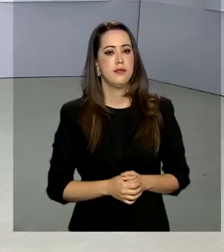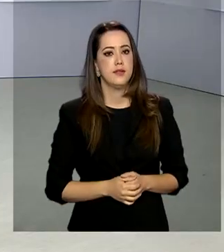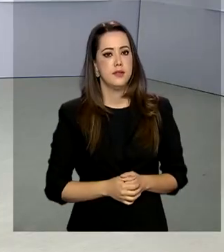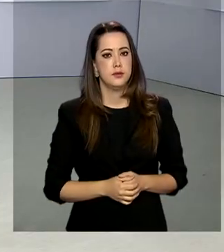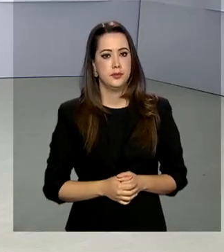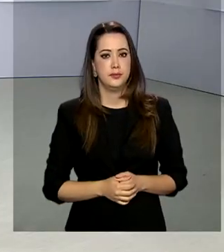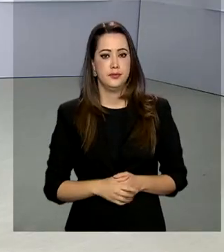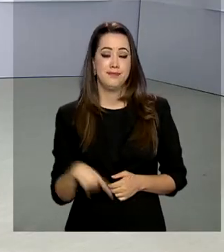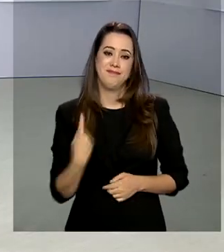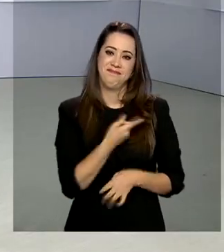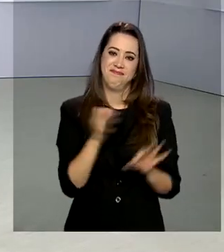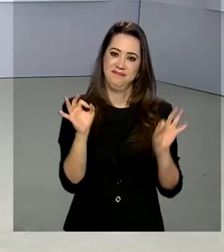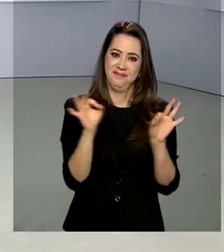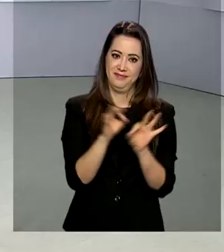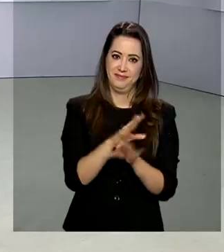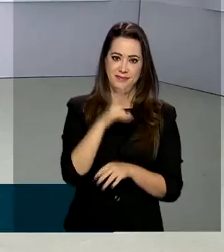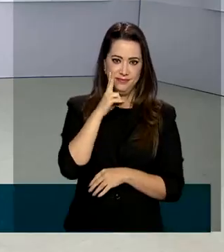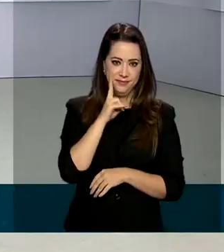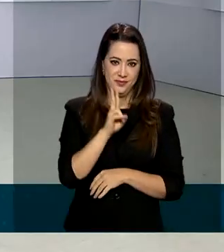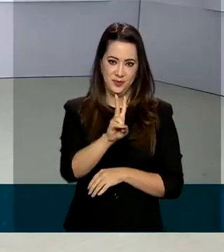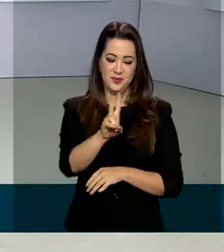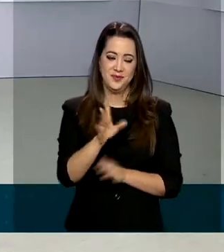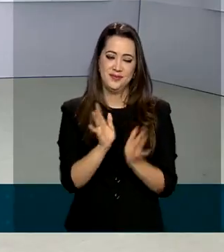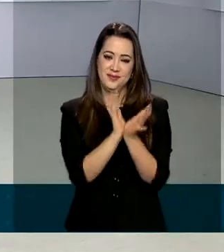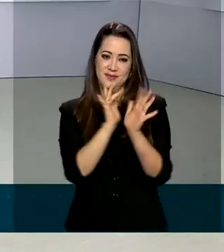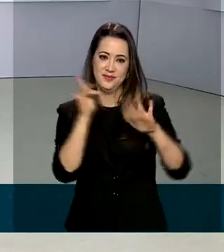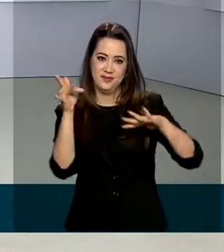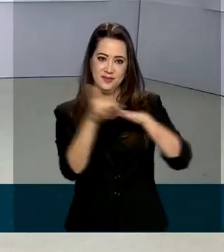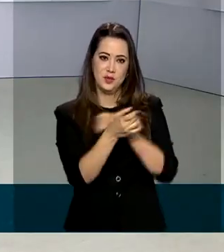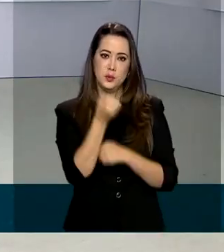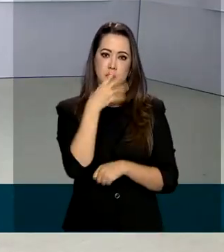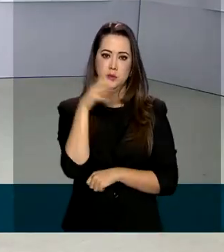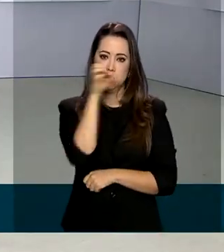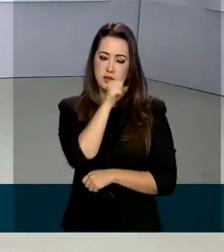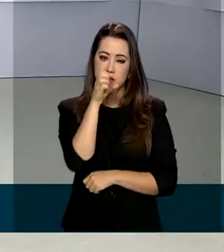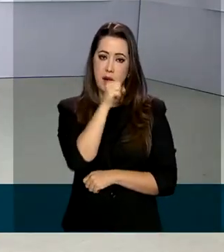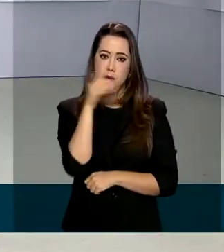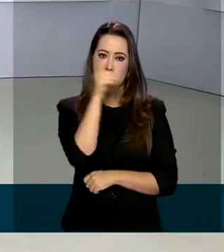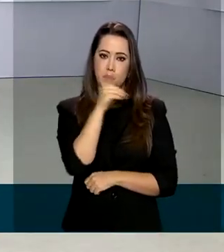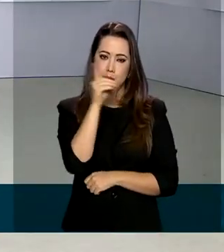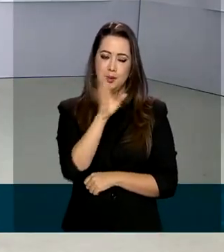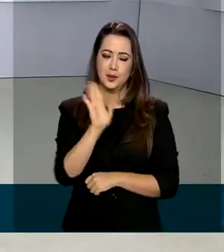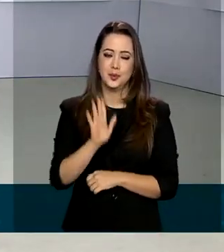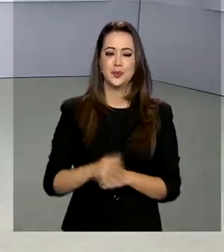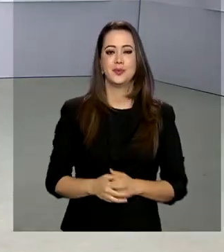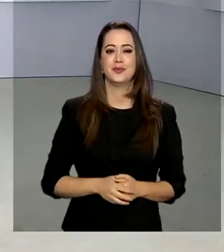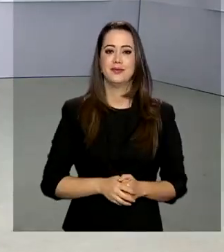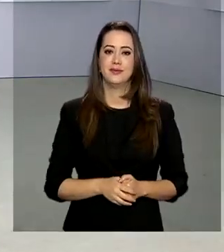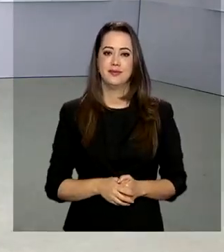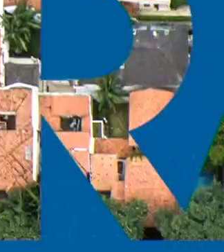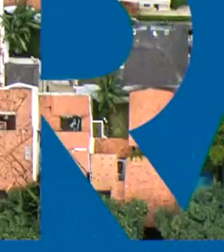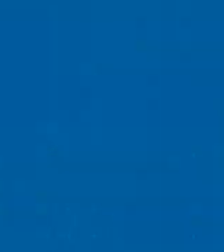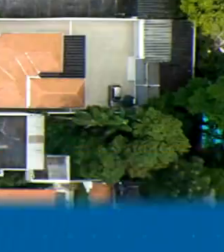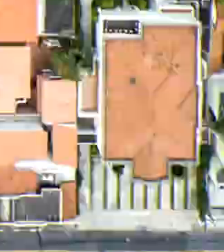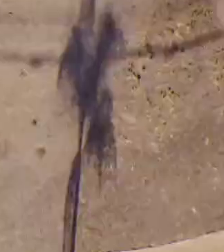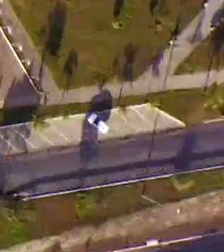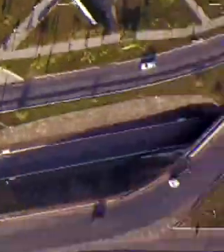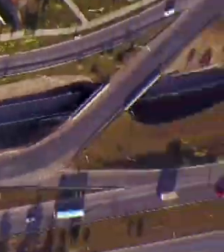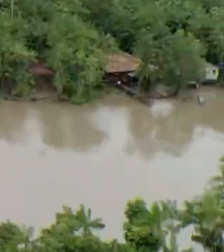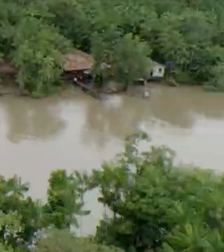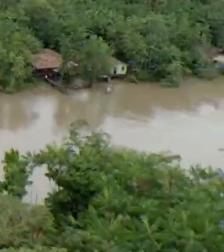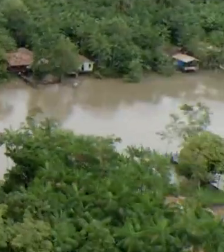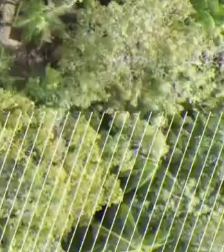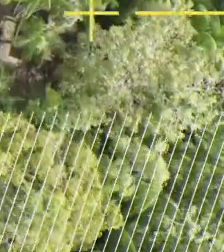agora e nós ficamos por aqui siga as nossas redes sociais e um bom fim de semana e até segunda e